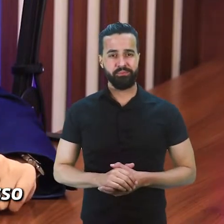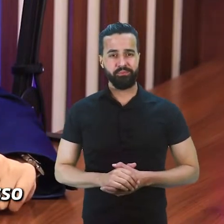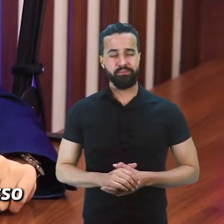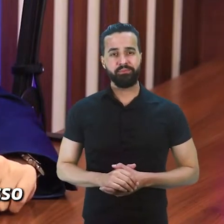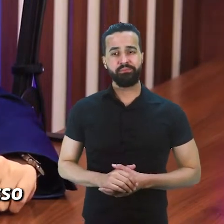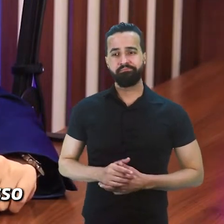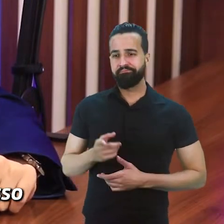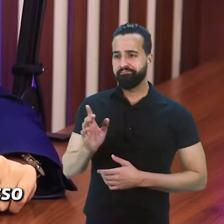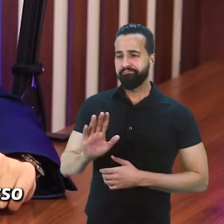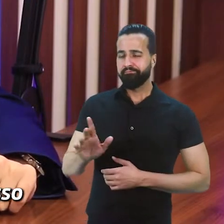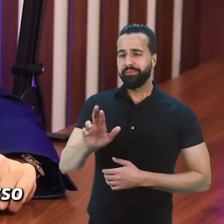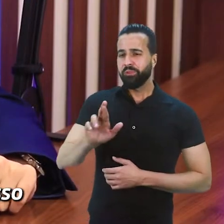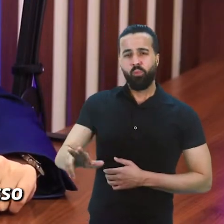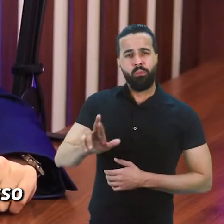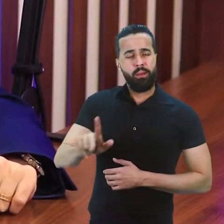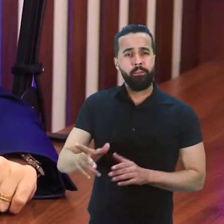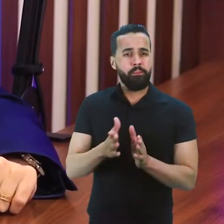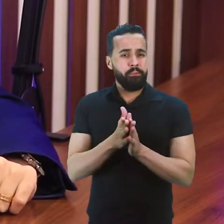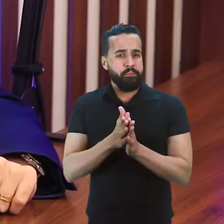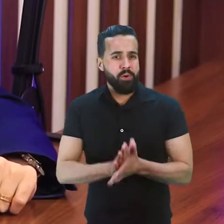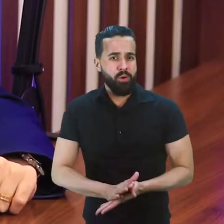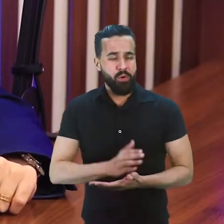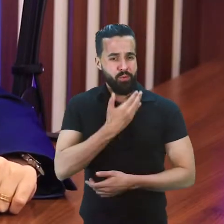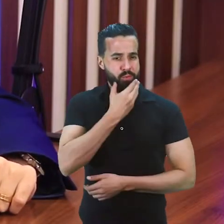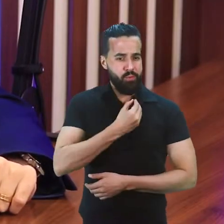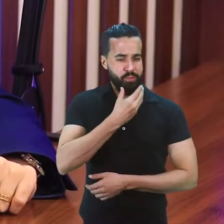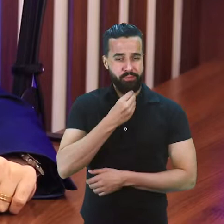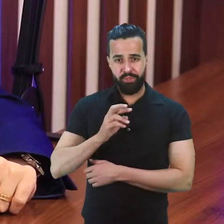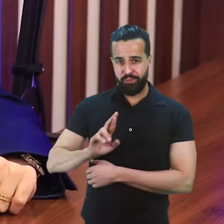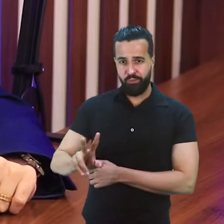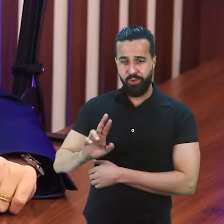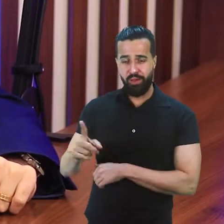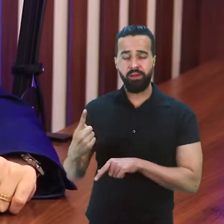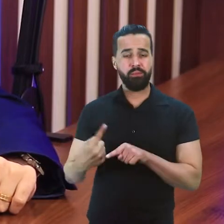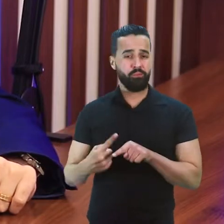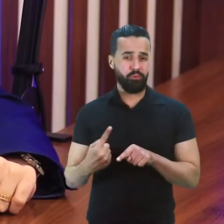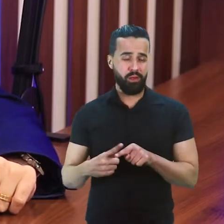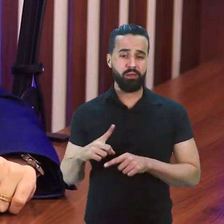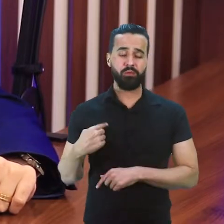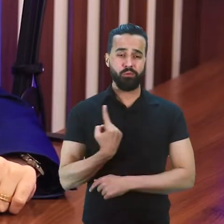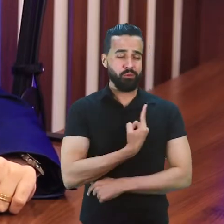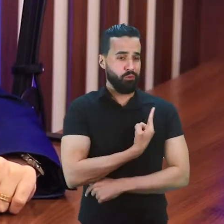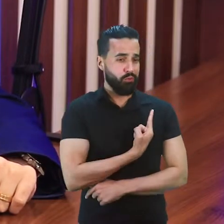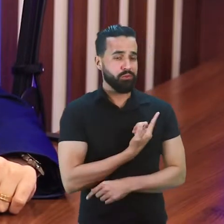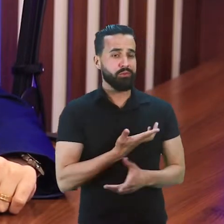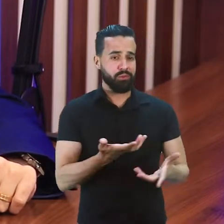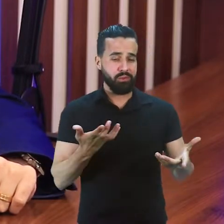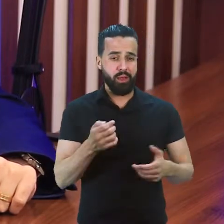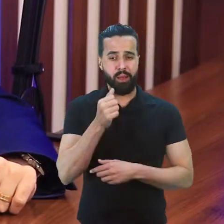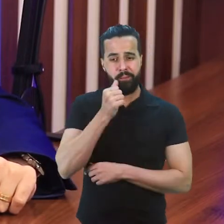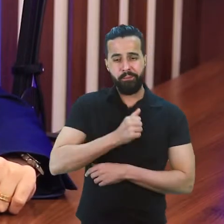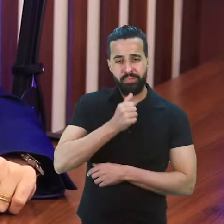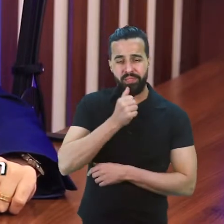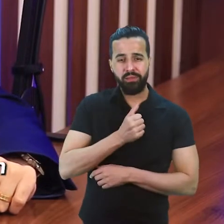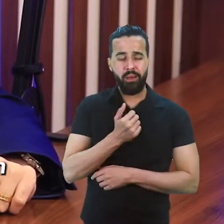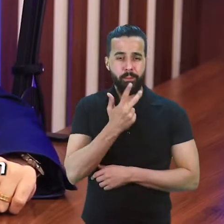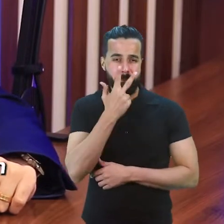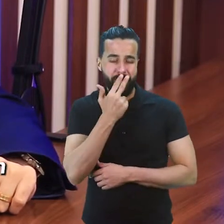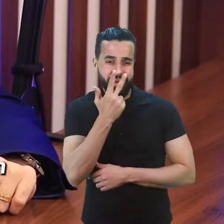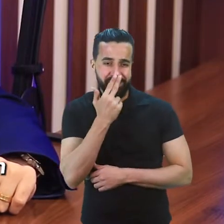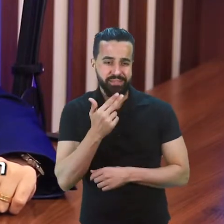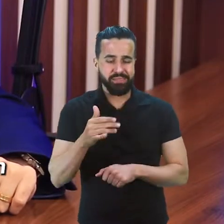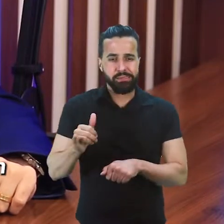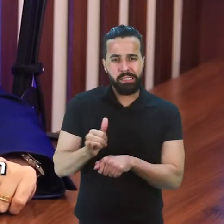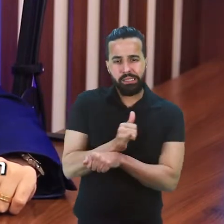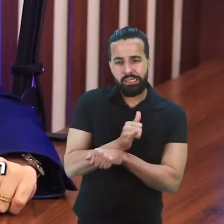não é preconceito com homem, nem nada disso, não, é porque a gente via aqui que as meninas tinham uma forma de